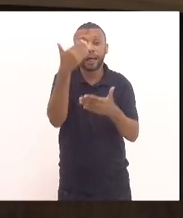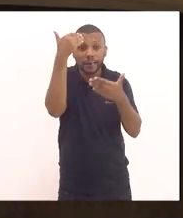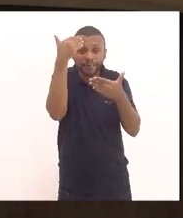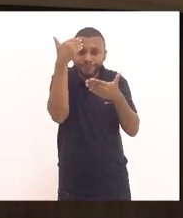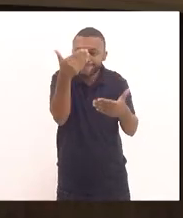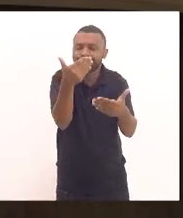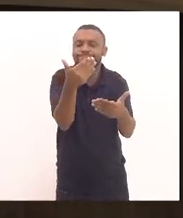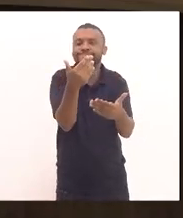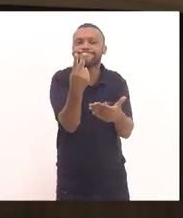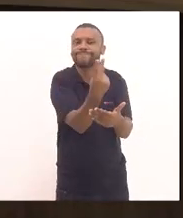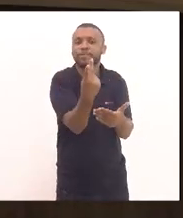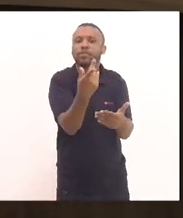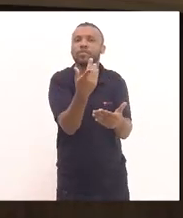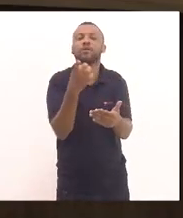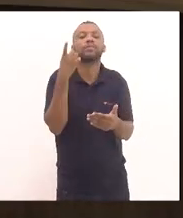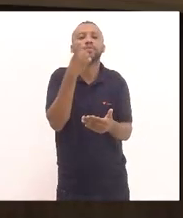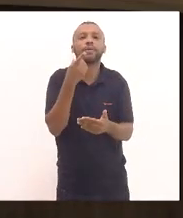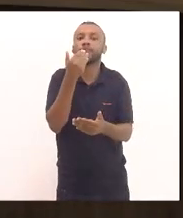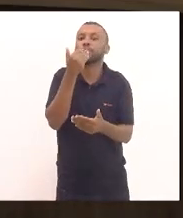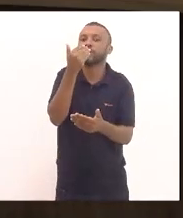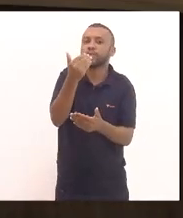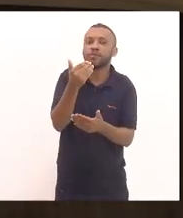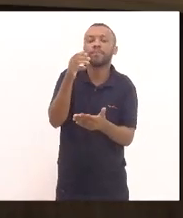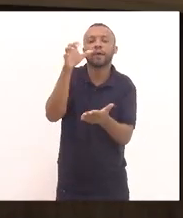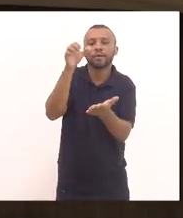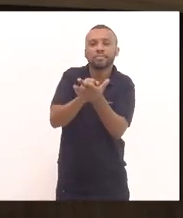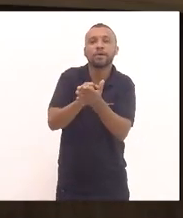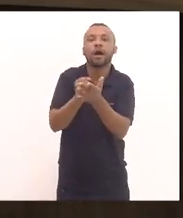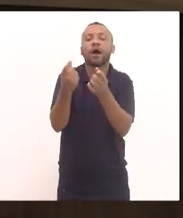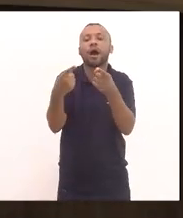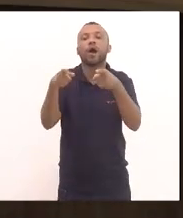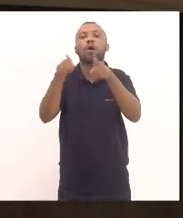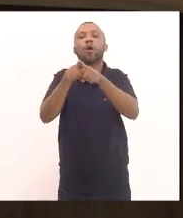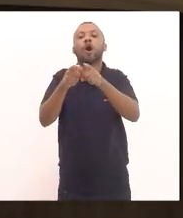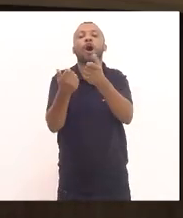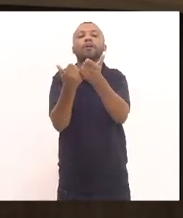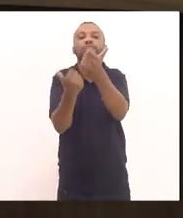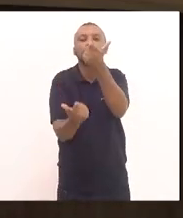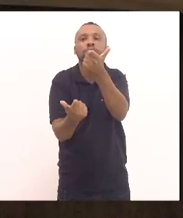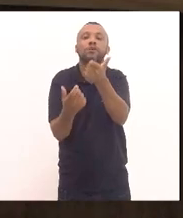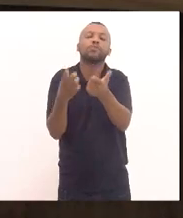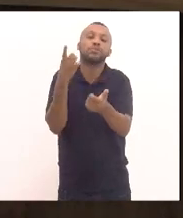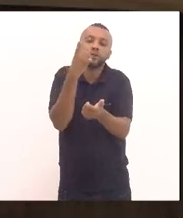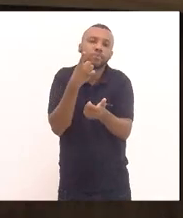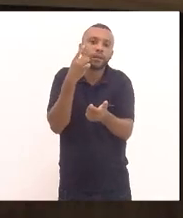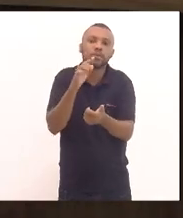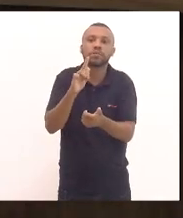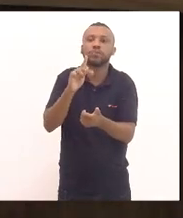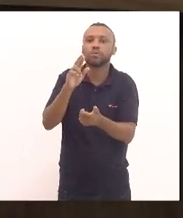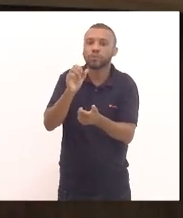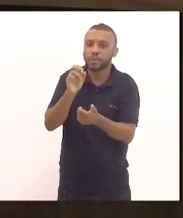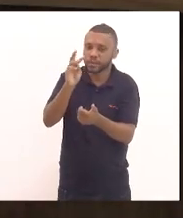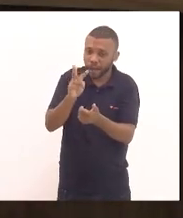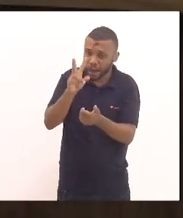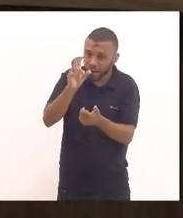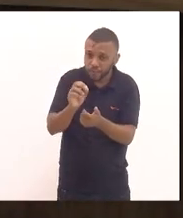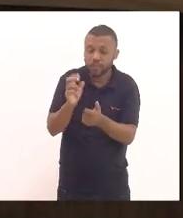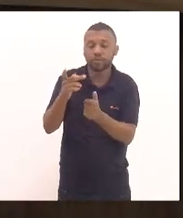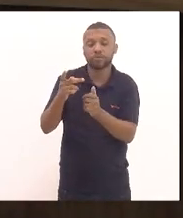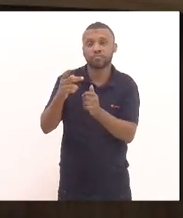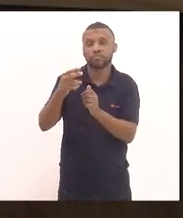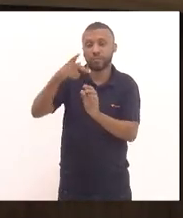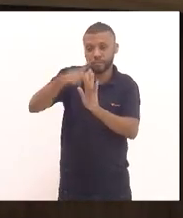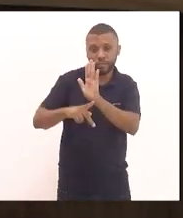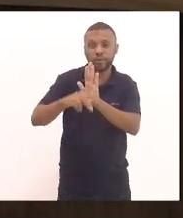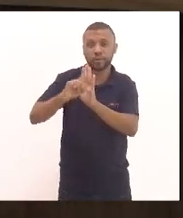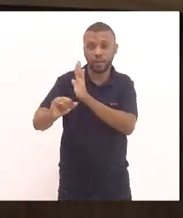deputados e pedir, Marquinho, para consignar a coautoria também do deputado Gustavo Schmidt, passa a ser coautor também desse projeto, vem para lutar